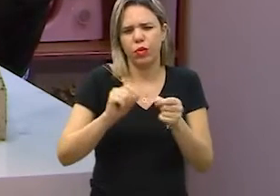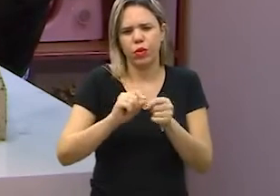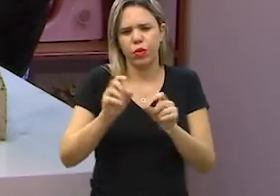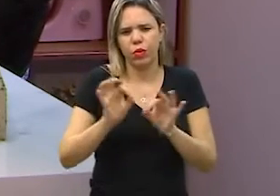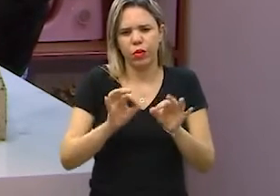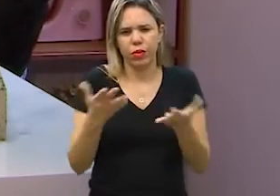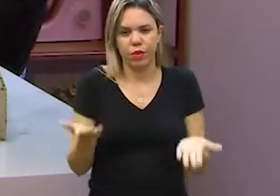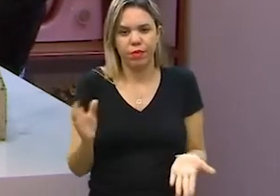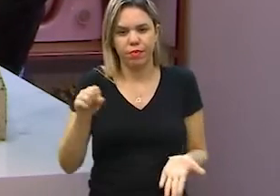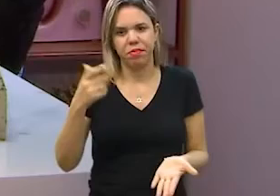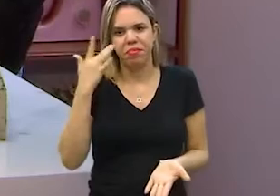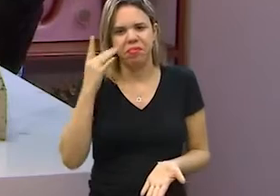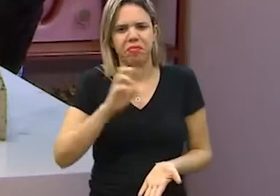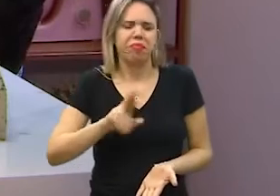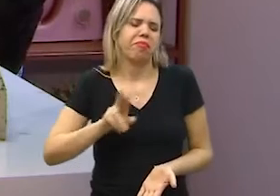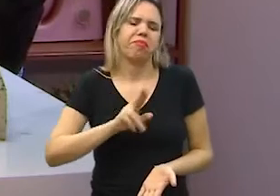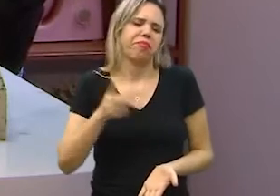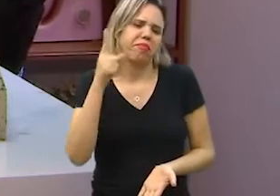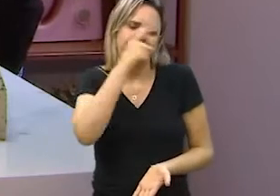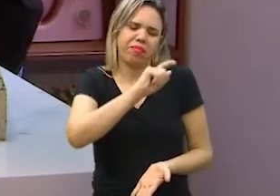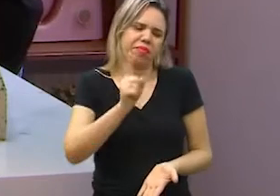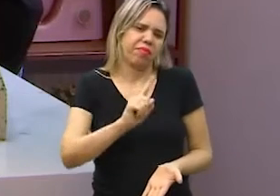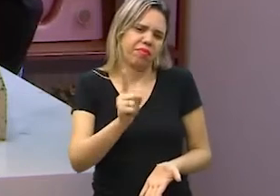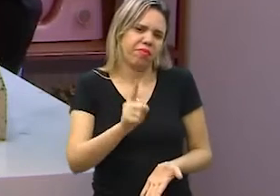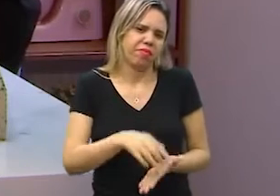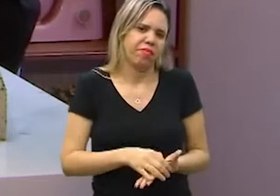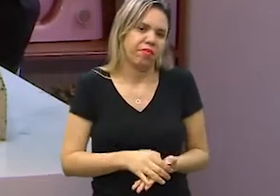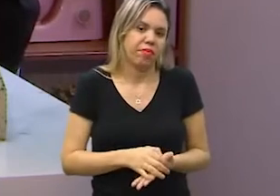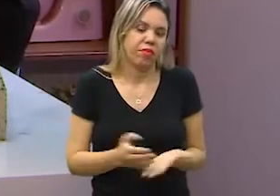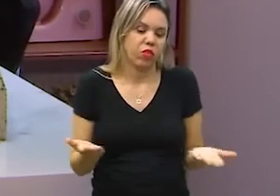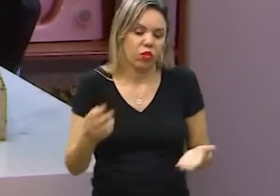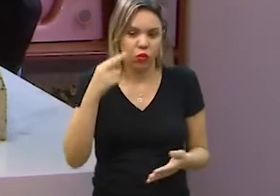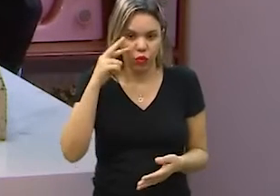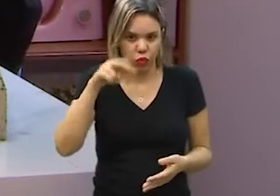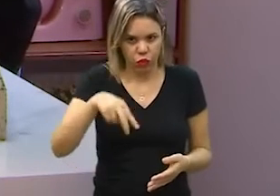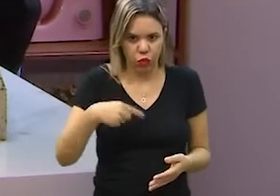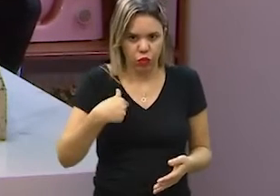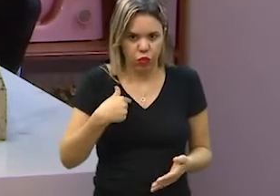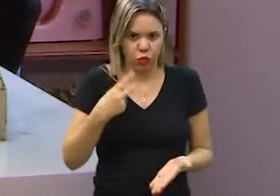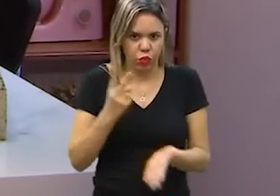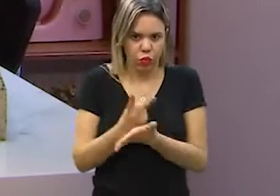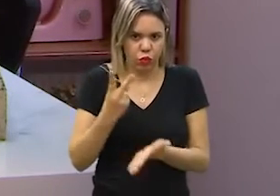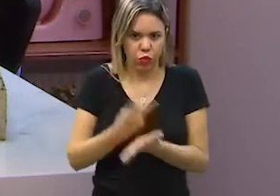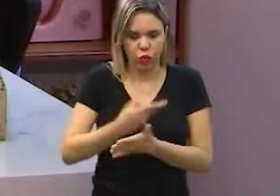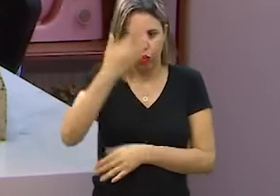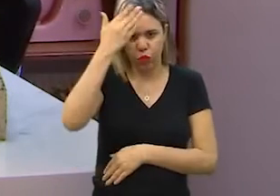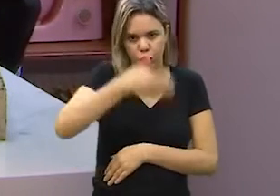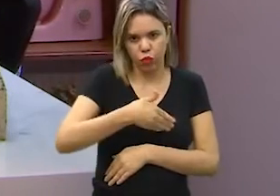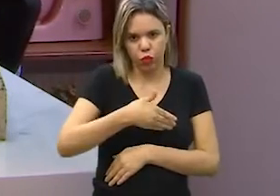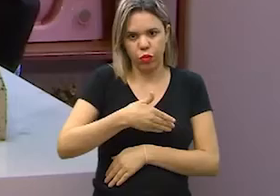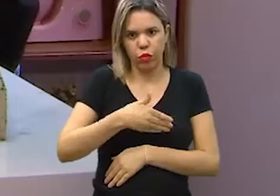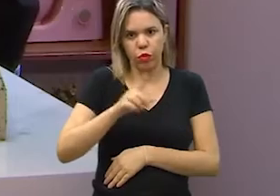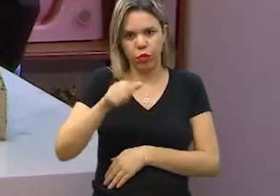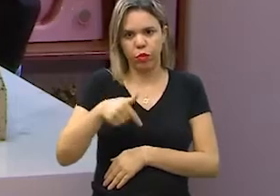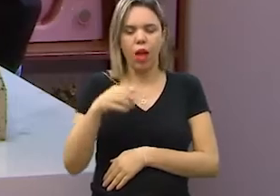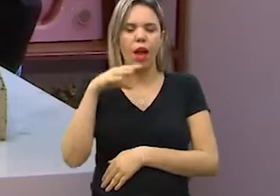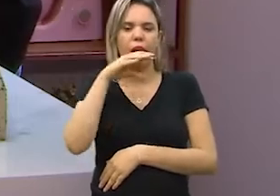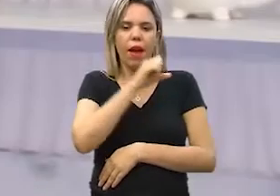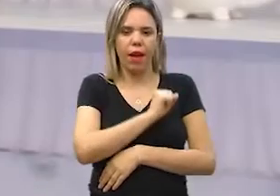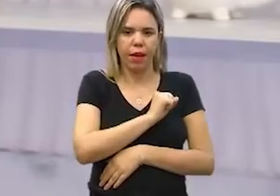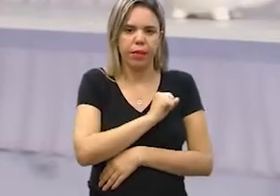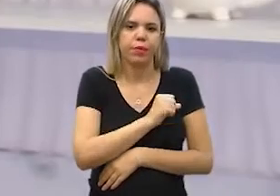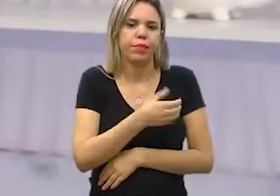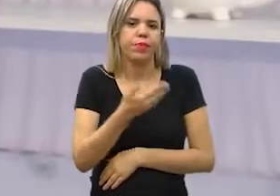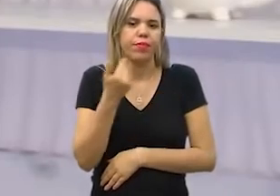fazer. Sim. E não é tão difícil, né? Hoje aqui, eu mesmo comprovei que é rápido